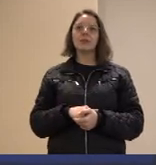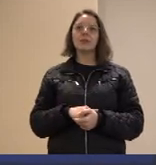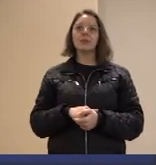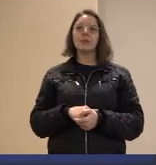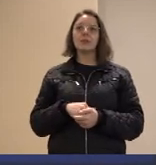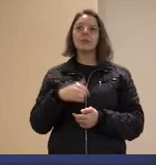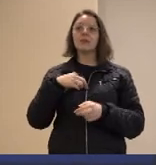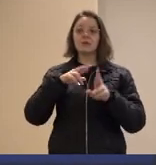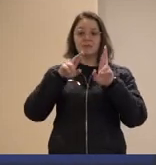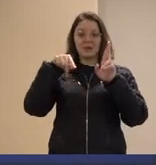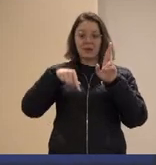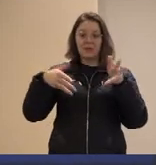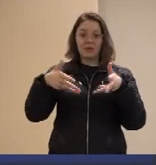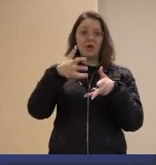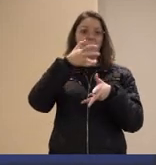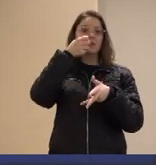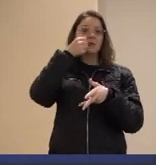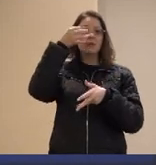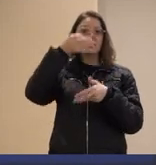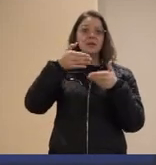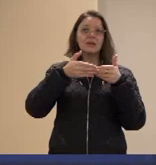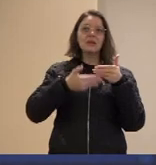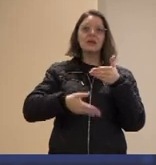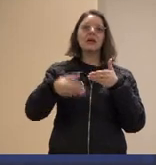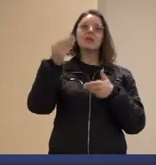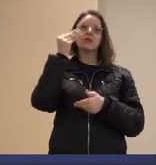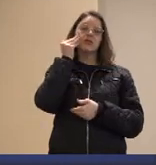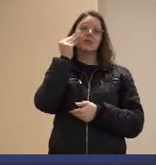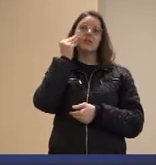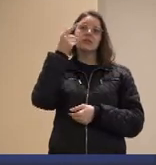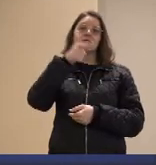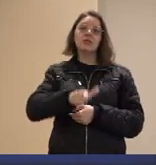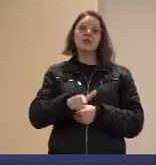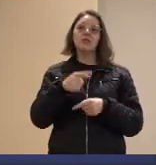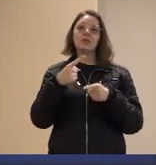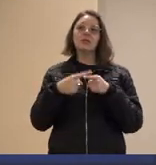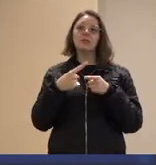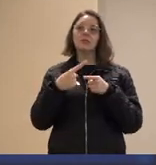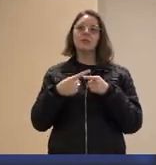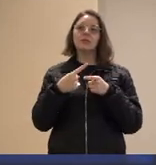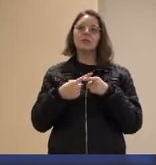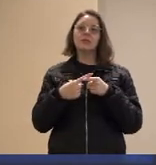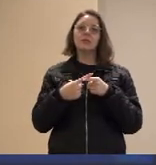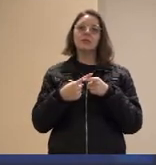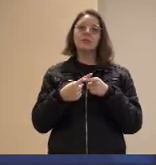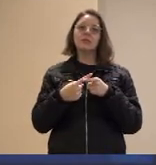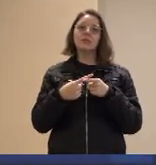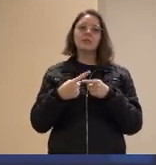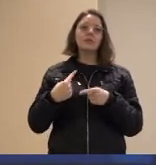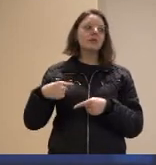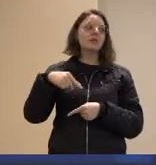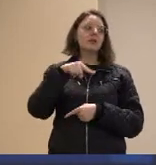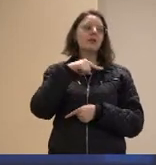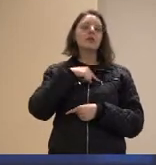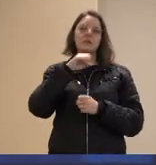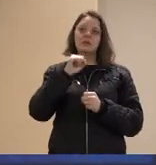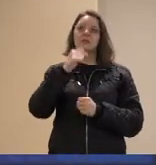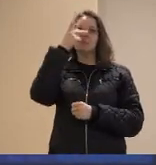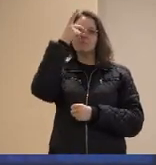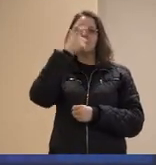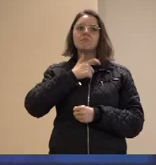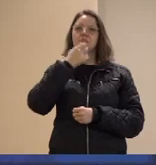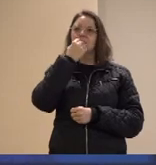dê certo e tenho bastante expectativa, porque eles são umas pessoas incríveis e é isso.